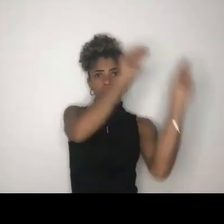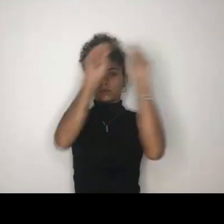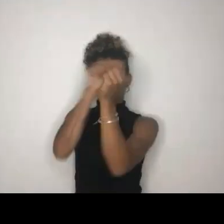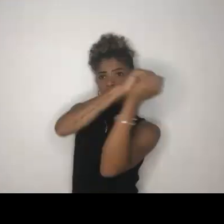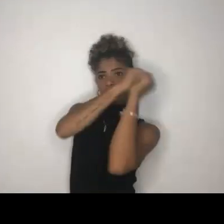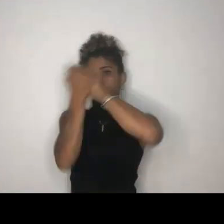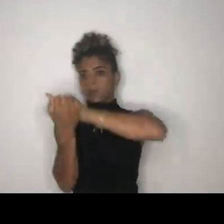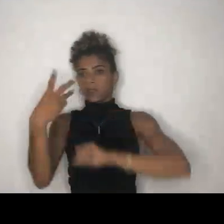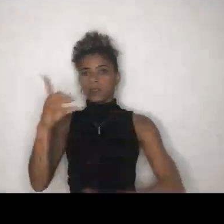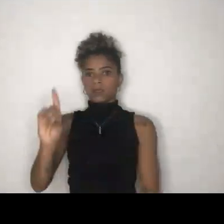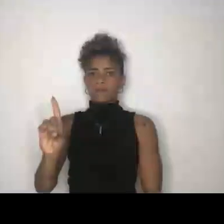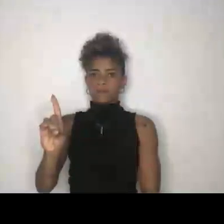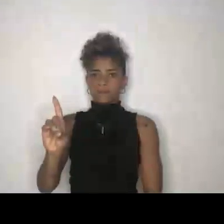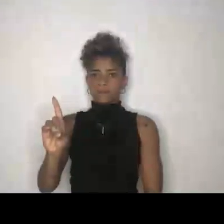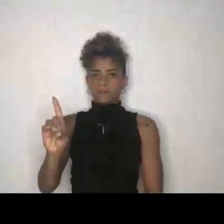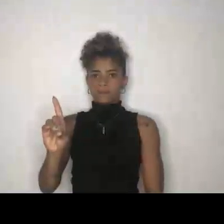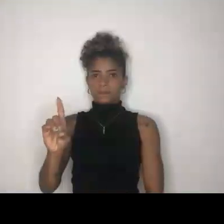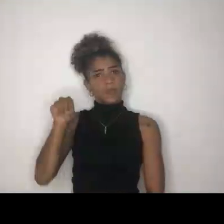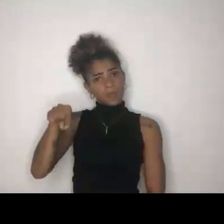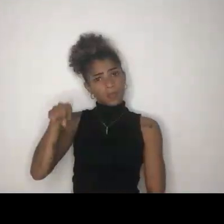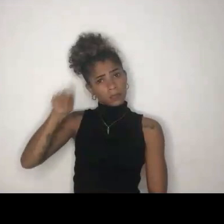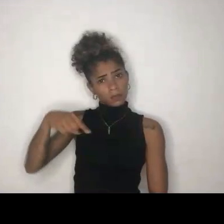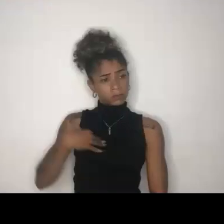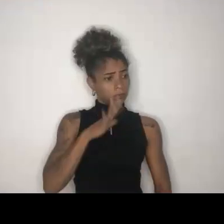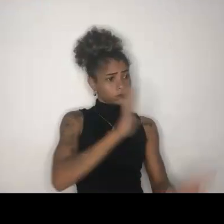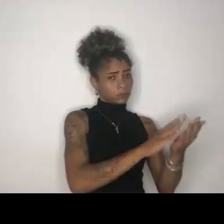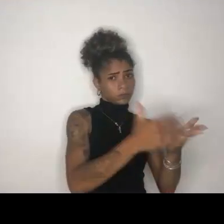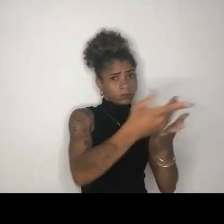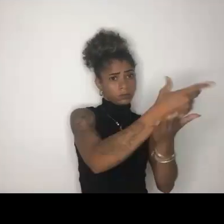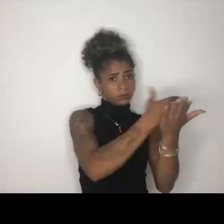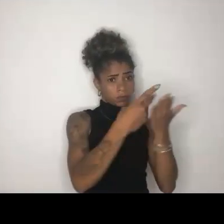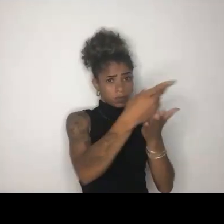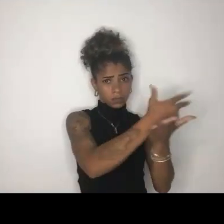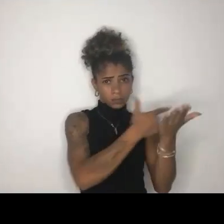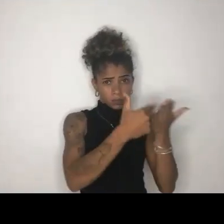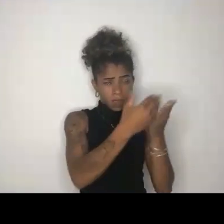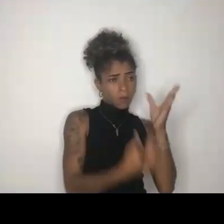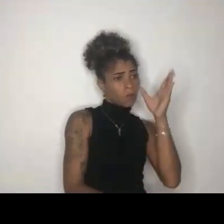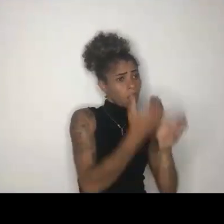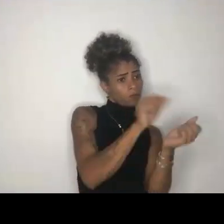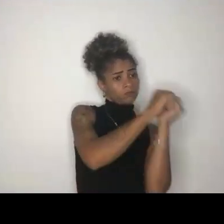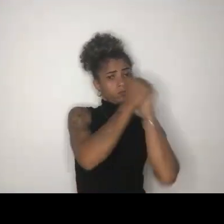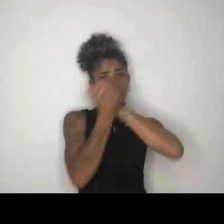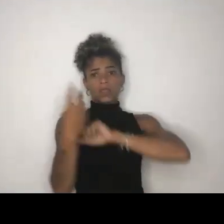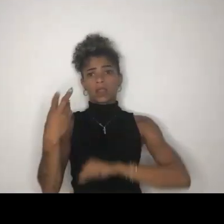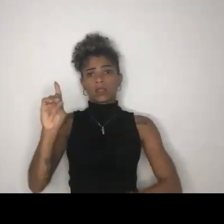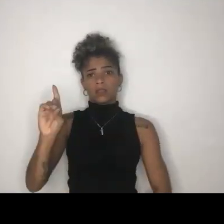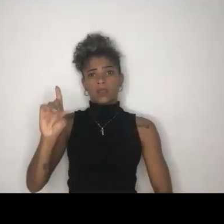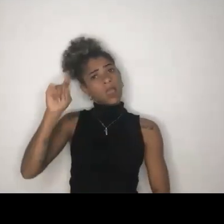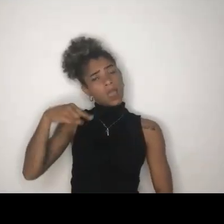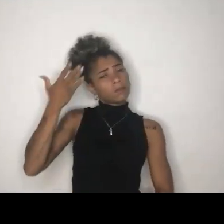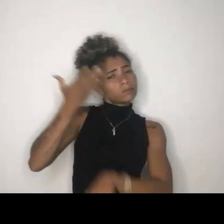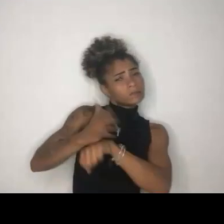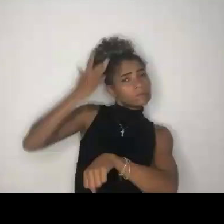3D realmente ele nasceu desse desenho e eu acho que isso é um exercício muito interessante porque ele por exemplo